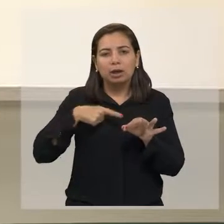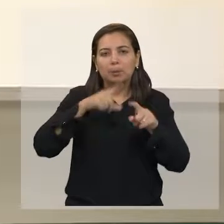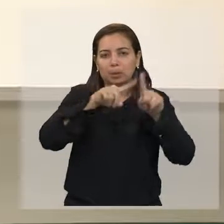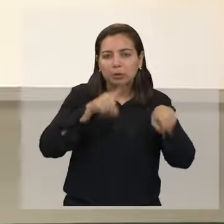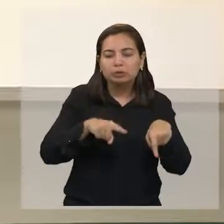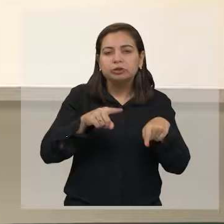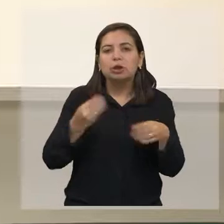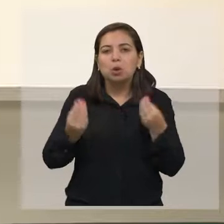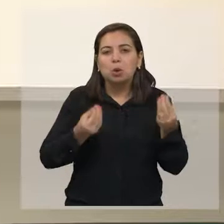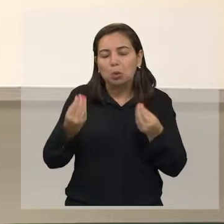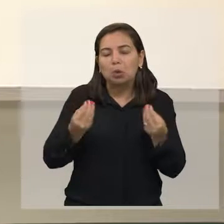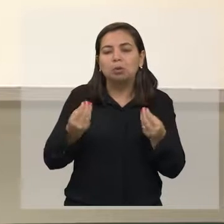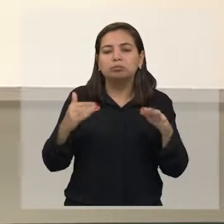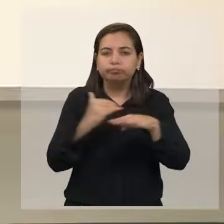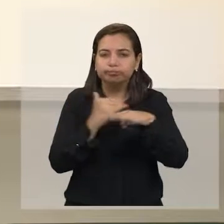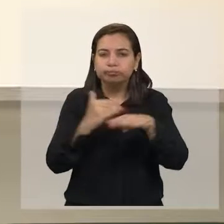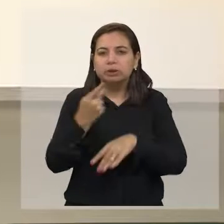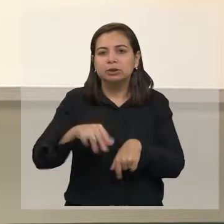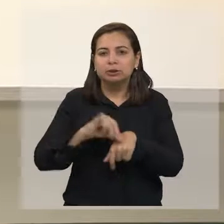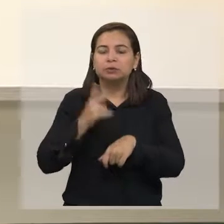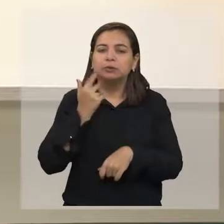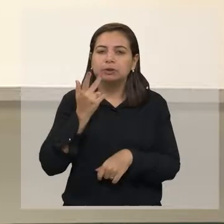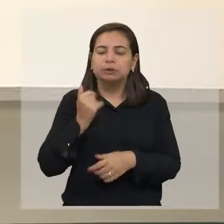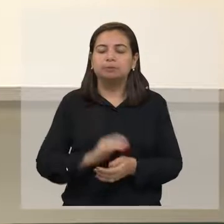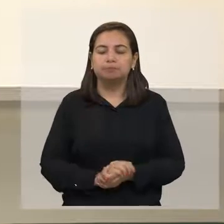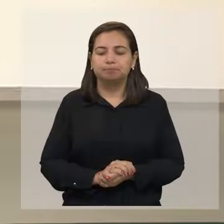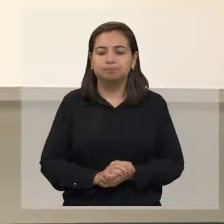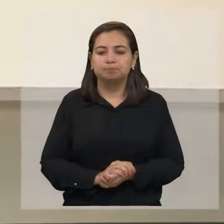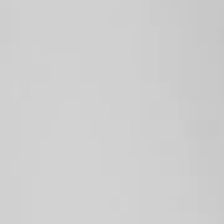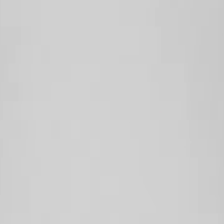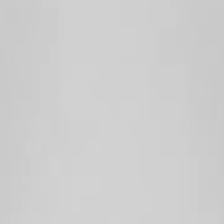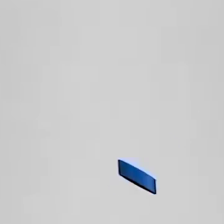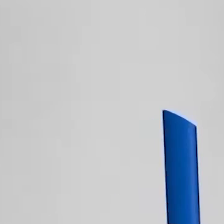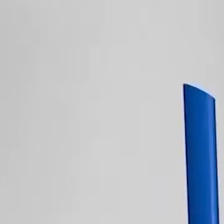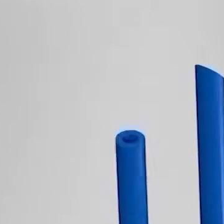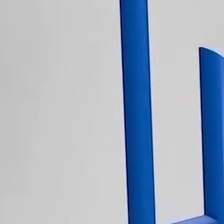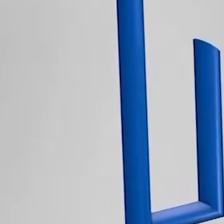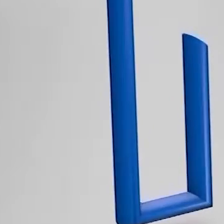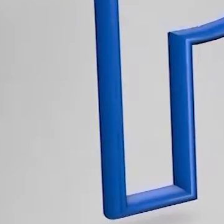também falando um pouquinho de política. Em instantes, estaremos de volta.